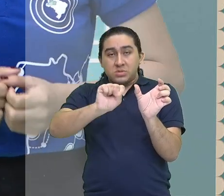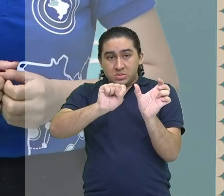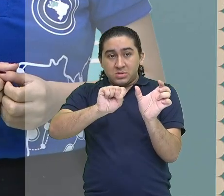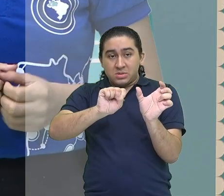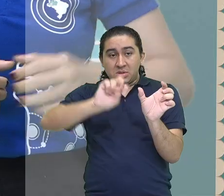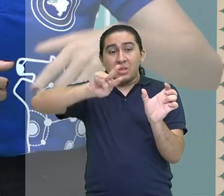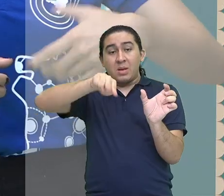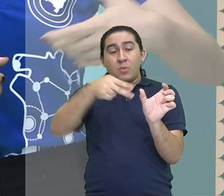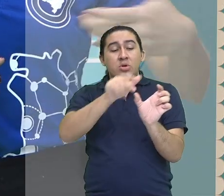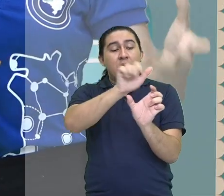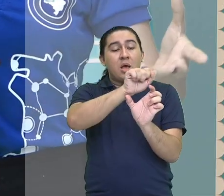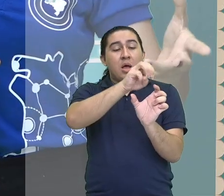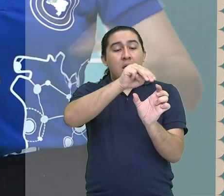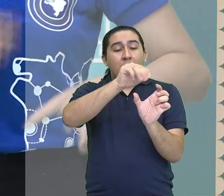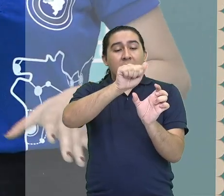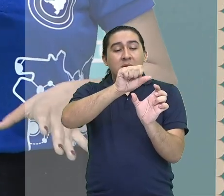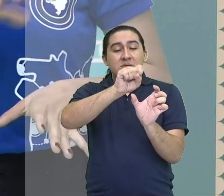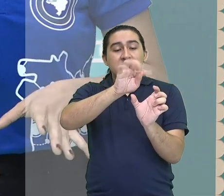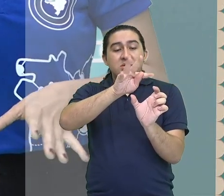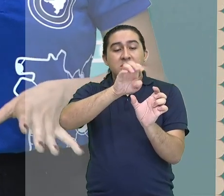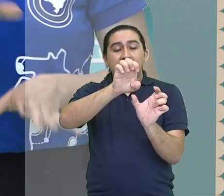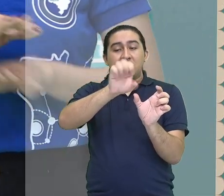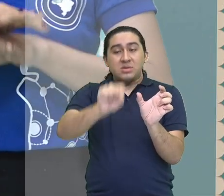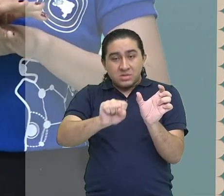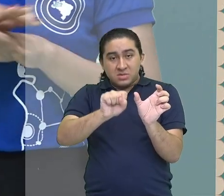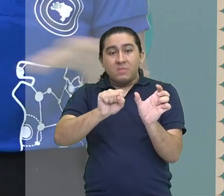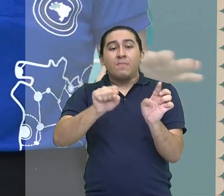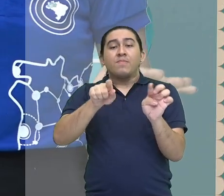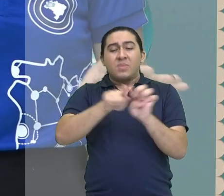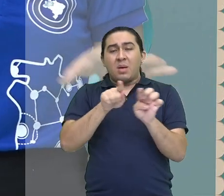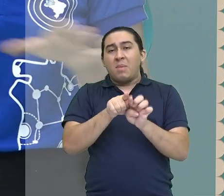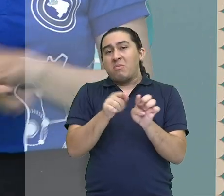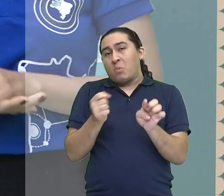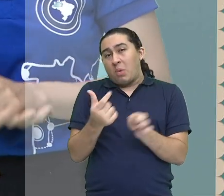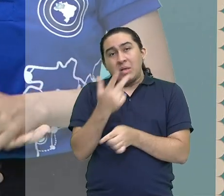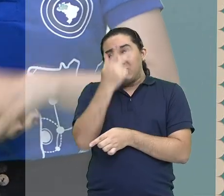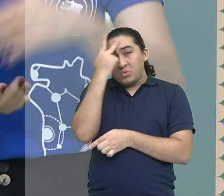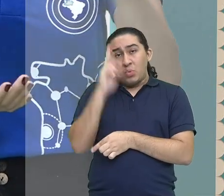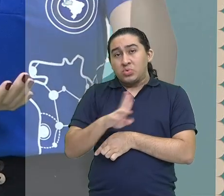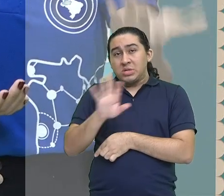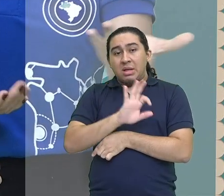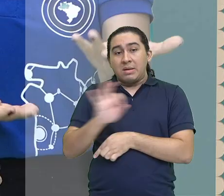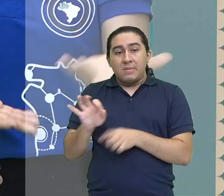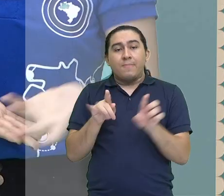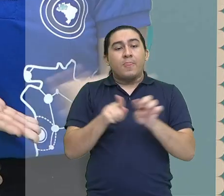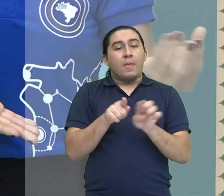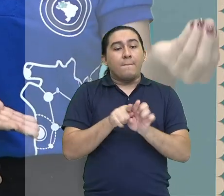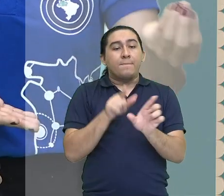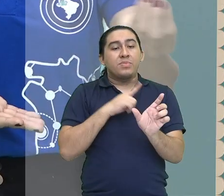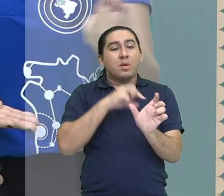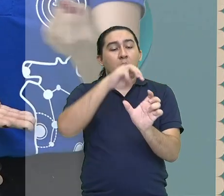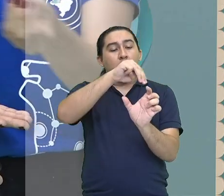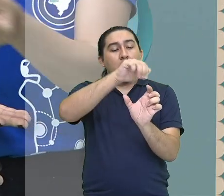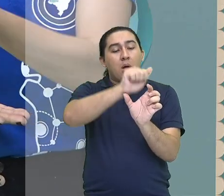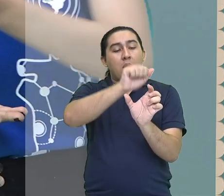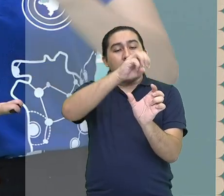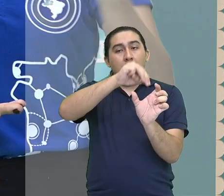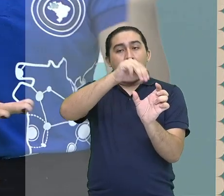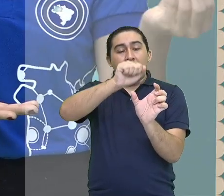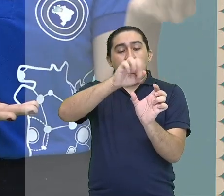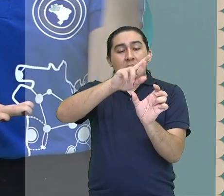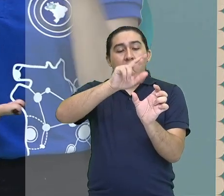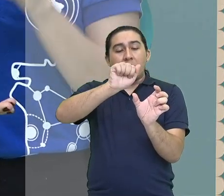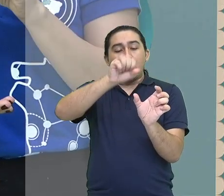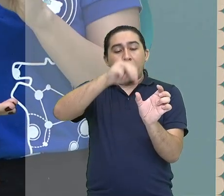amamos. Depois amastes, que é o vós aí, quase ninguém usa também. E depois nós temos o amaram,